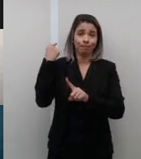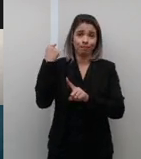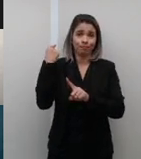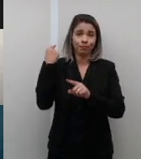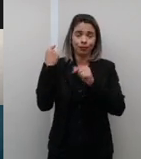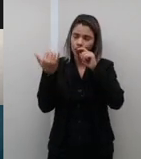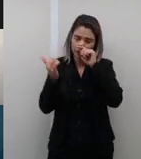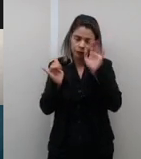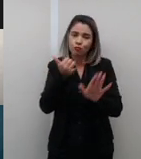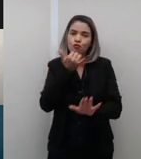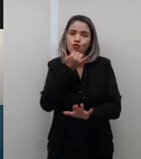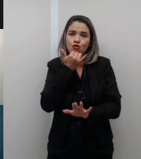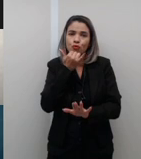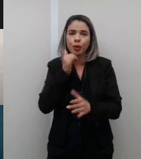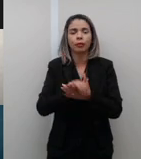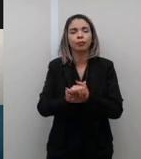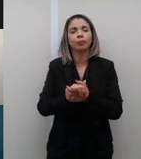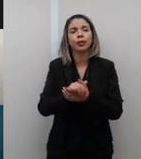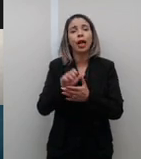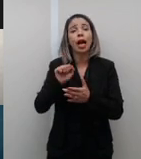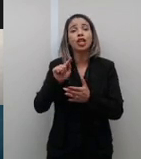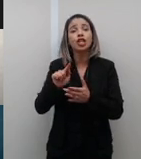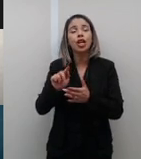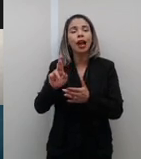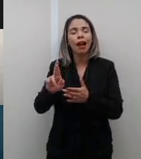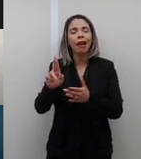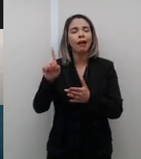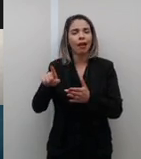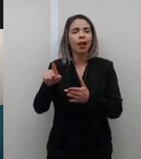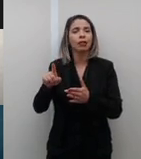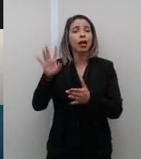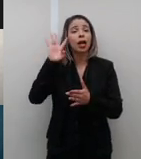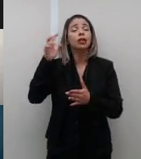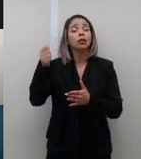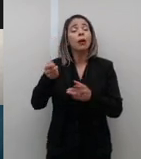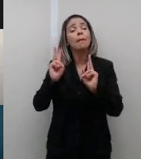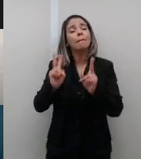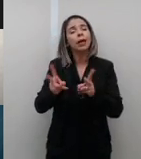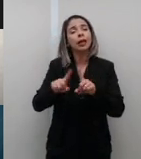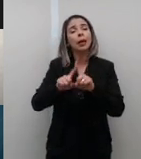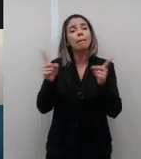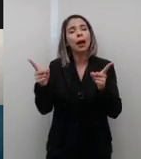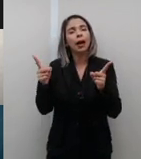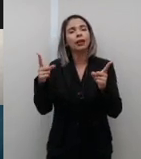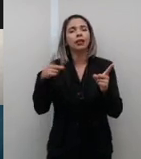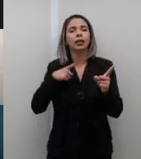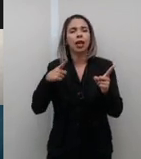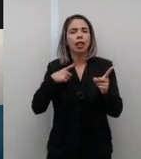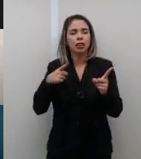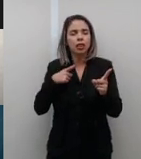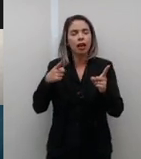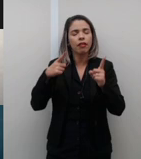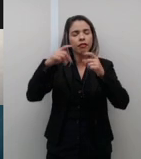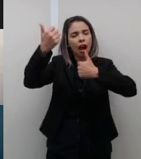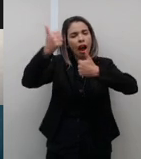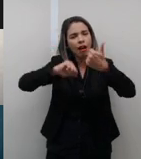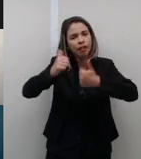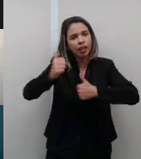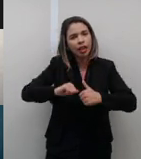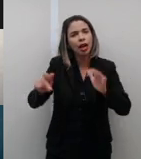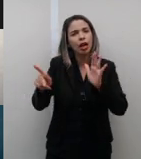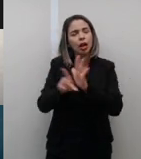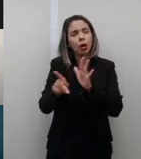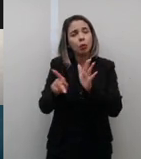Em agravo regimental, a decisão foi confirmada. Entretanto, após o manejo de primeiros embargos de declaração pela